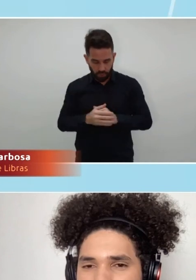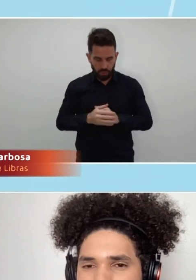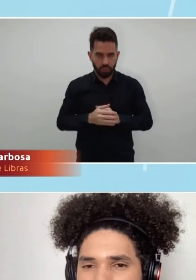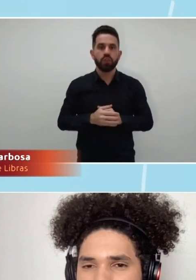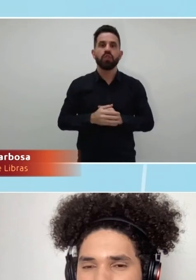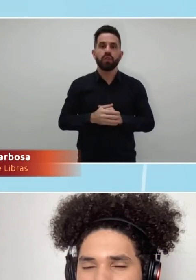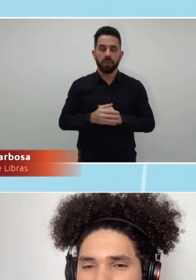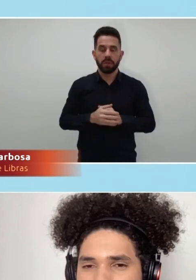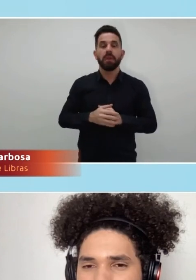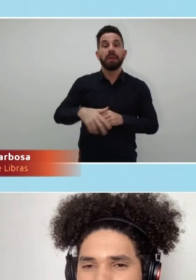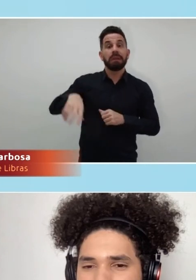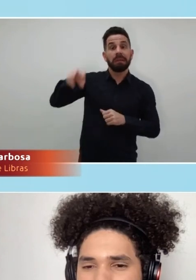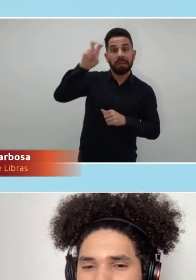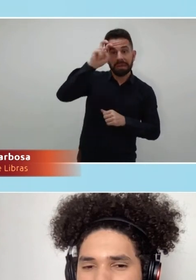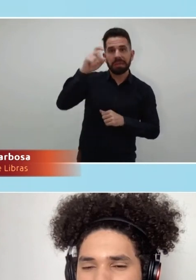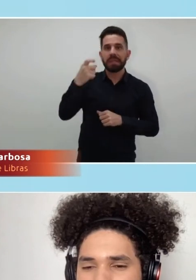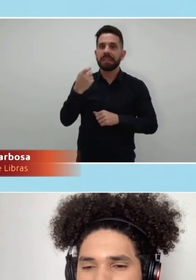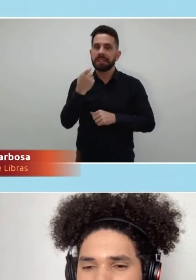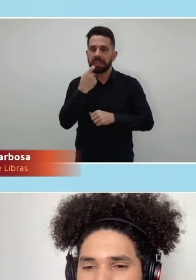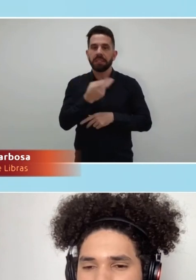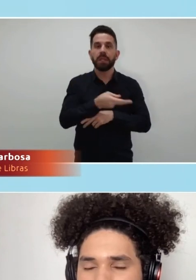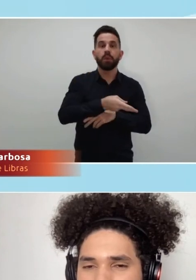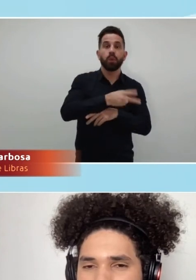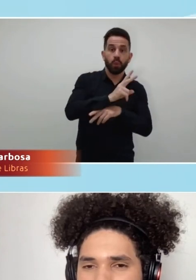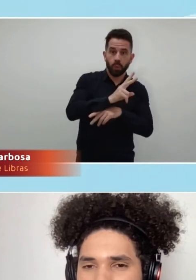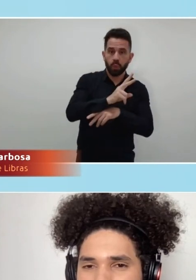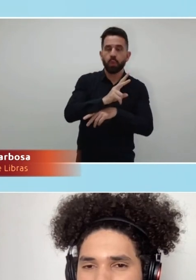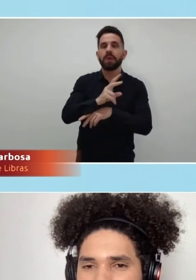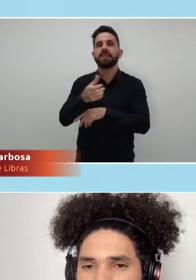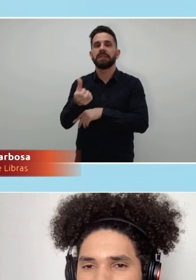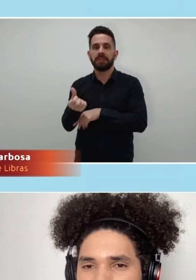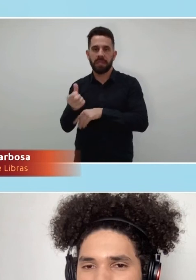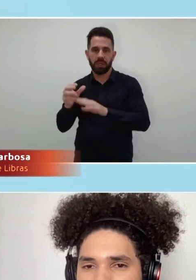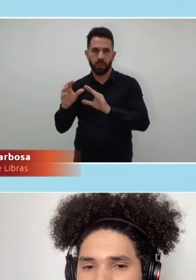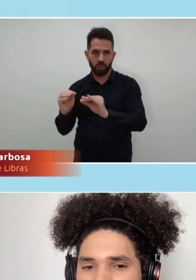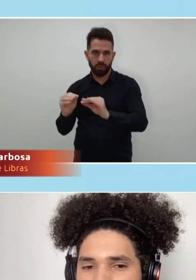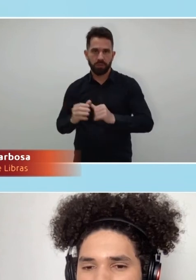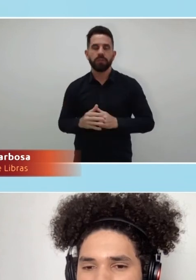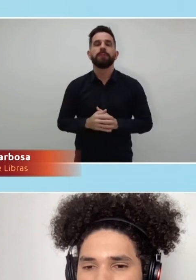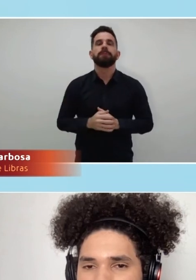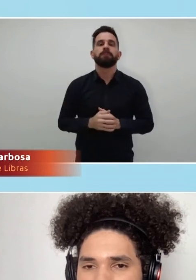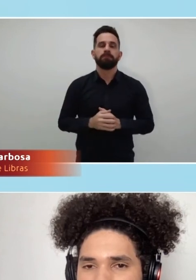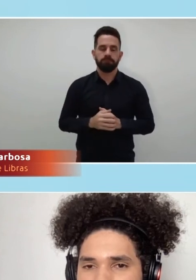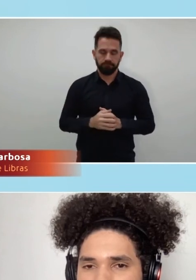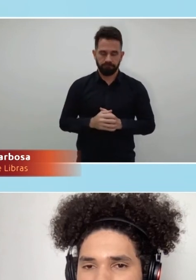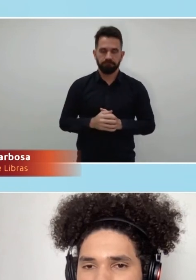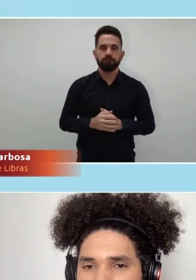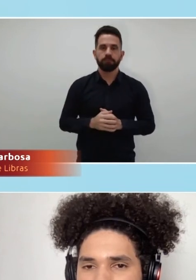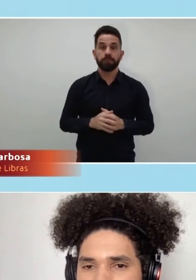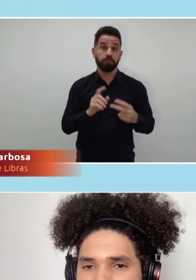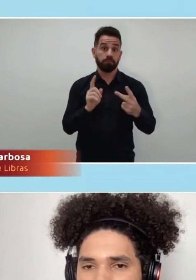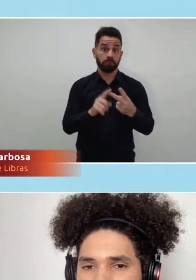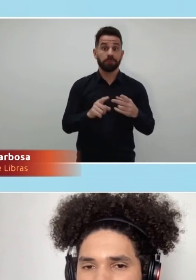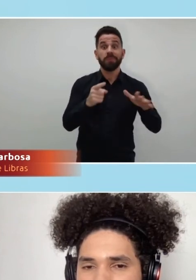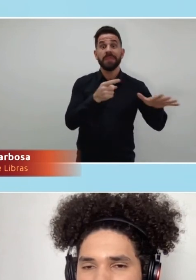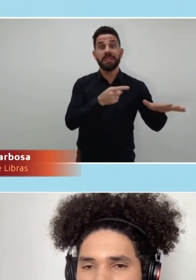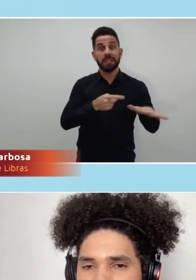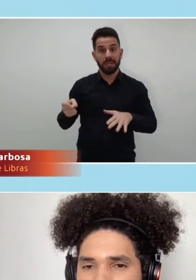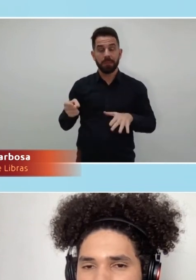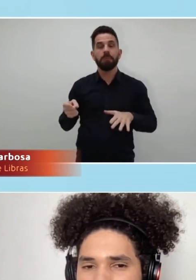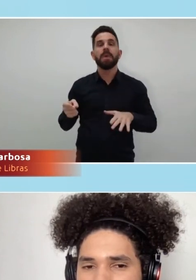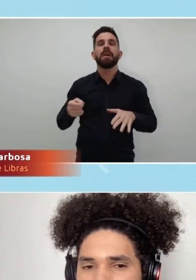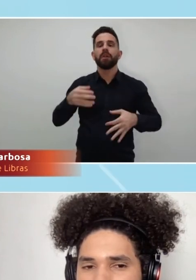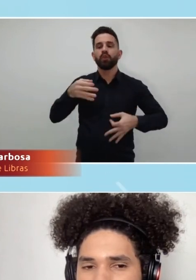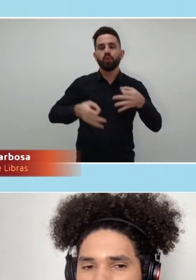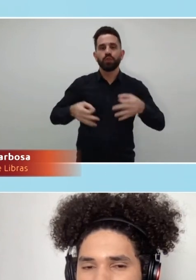e sextas, das 2 da tarde às 6 da noite. E a Semana da Justiça pela Paz, do Tribunal de